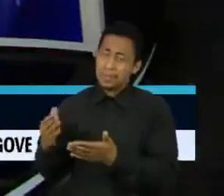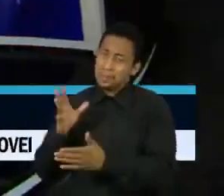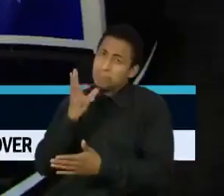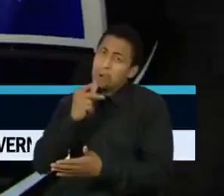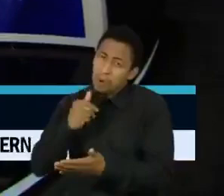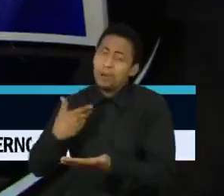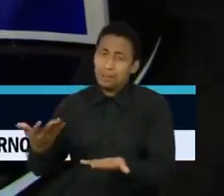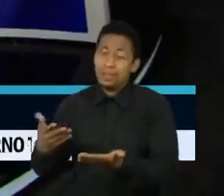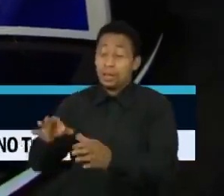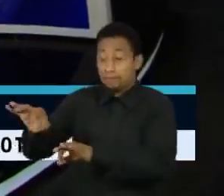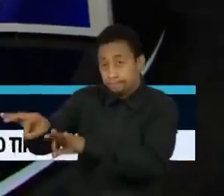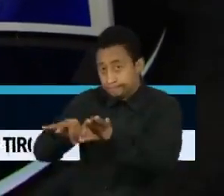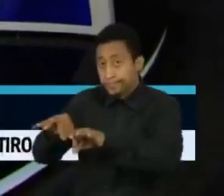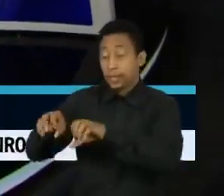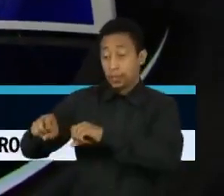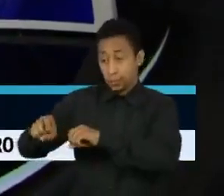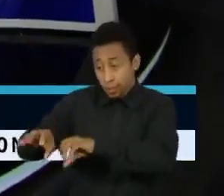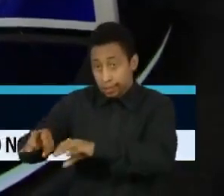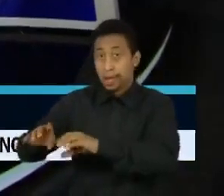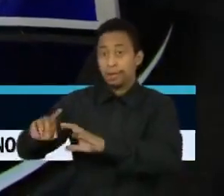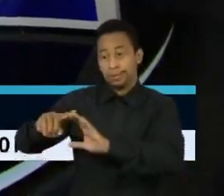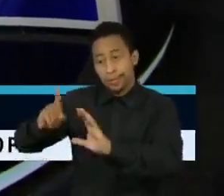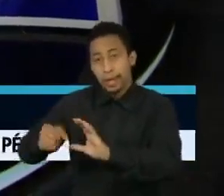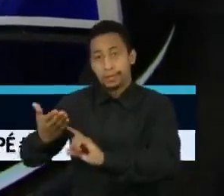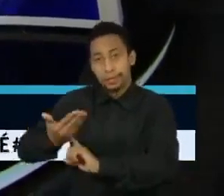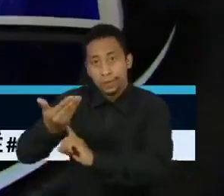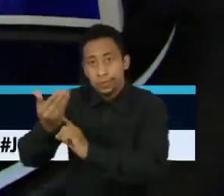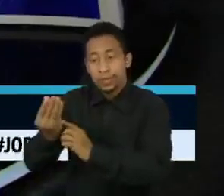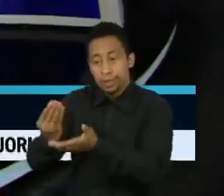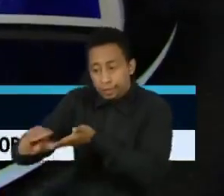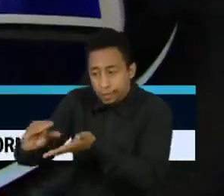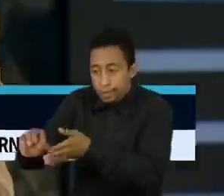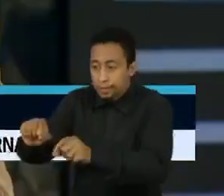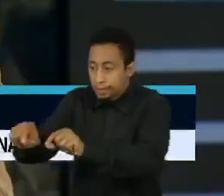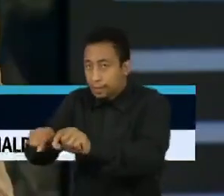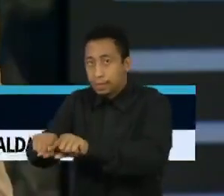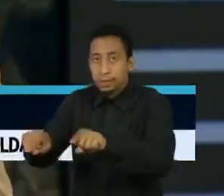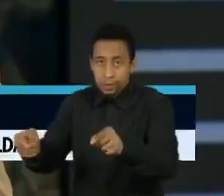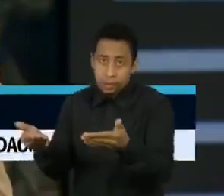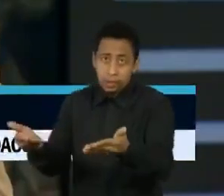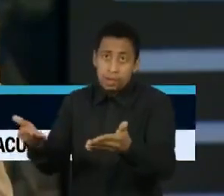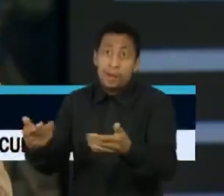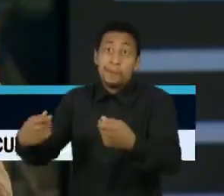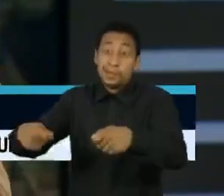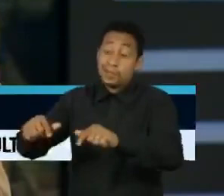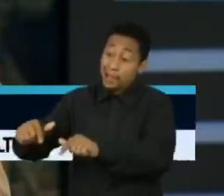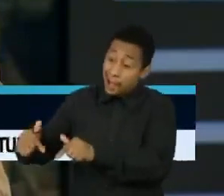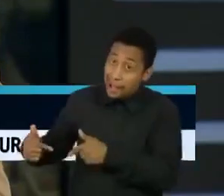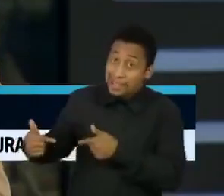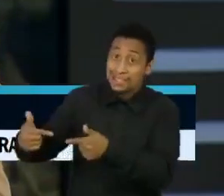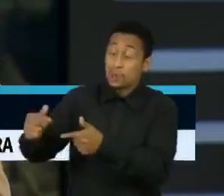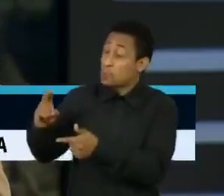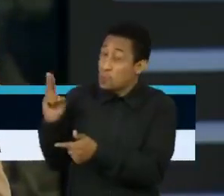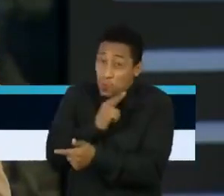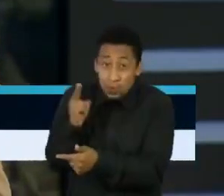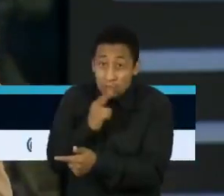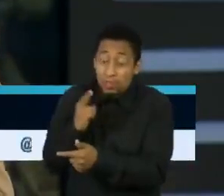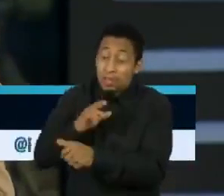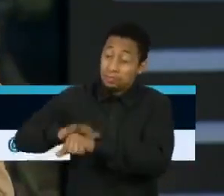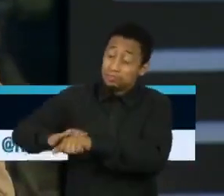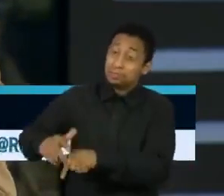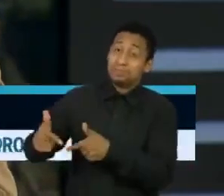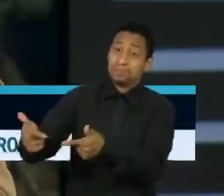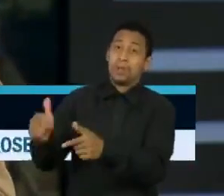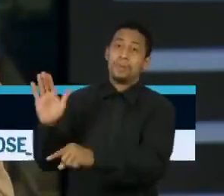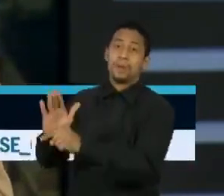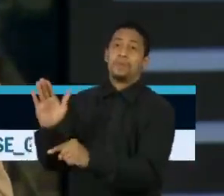como educação, ciência, tecnologia, investimentos, áreas, mas você precisa ter políticas compensatórias imediatas para essa população, que